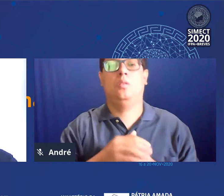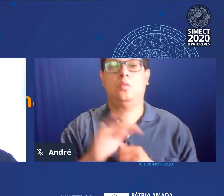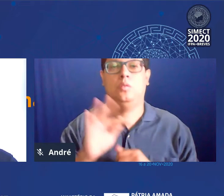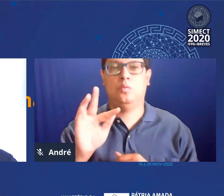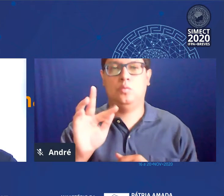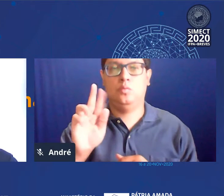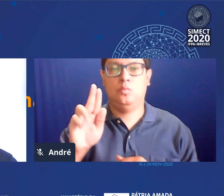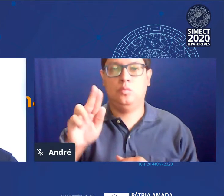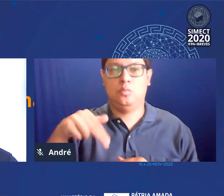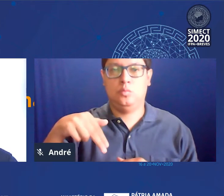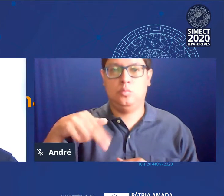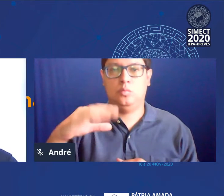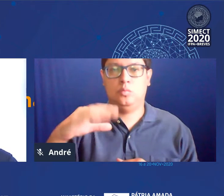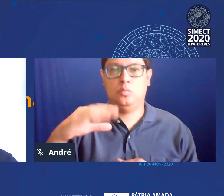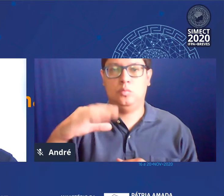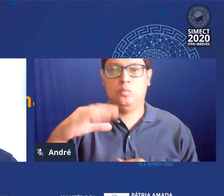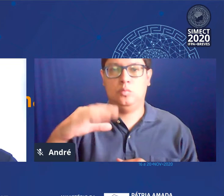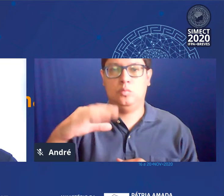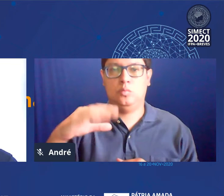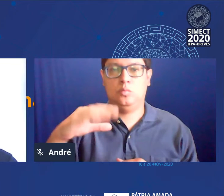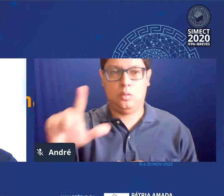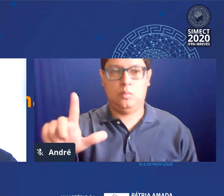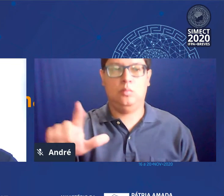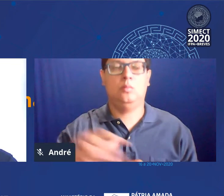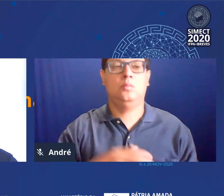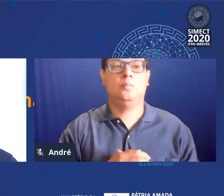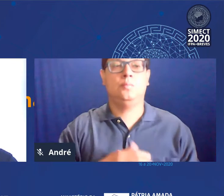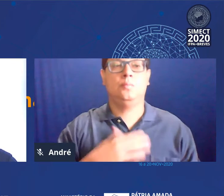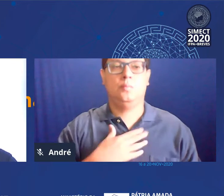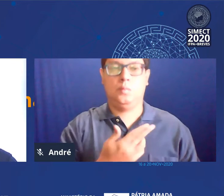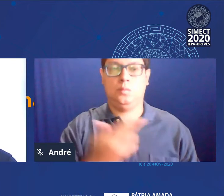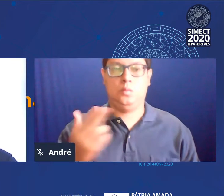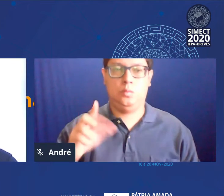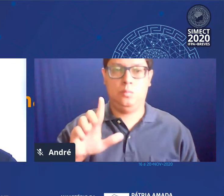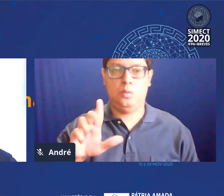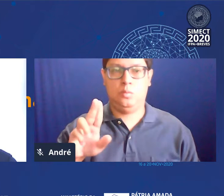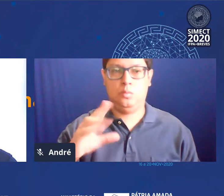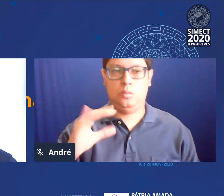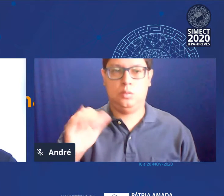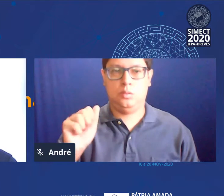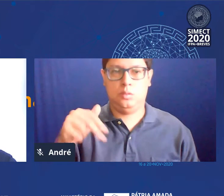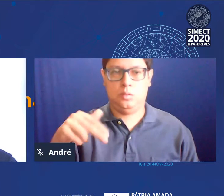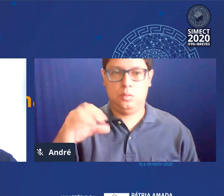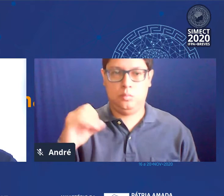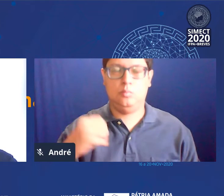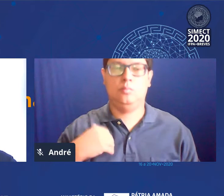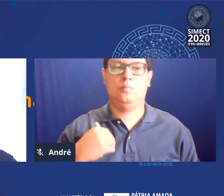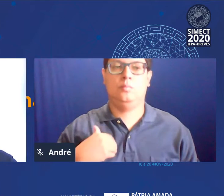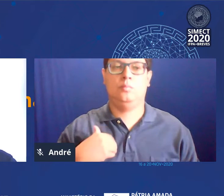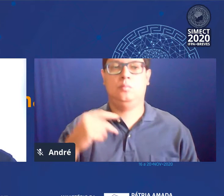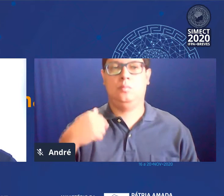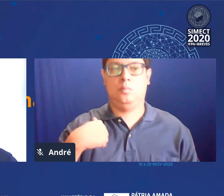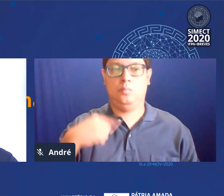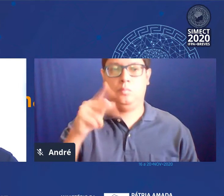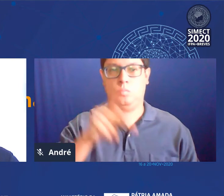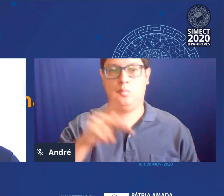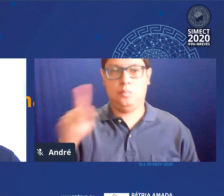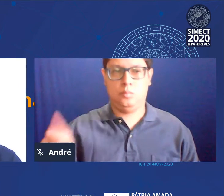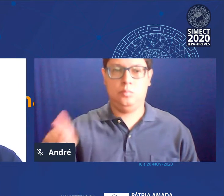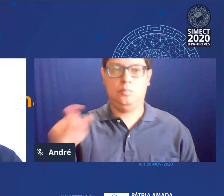Breves, né, e sou biólogo formado pela Universidade Federal do